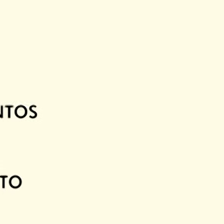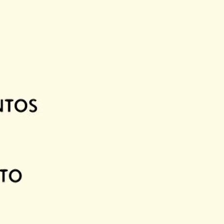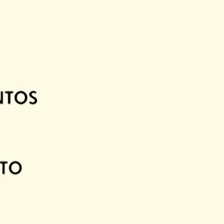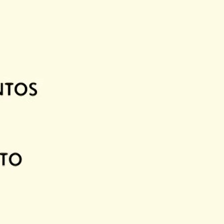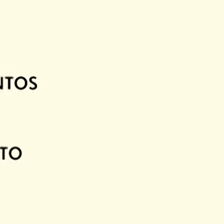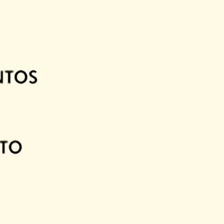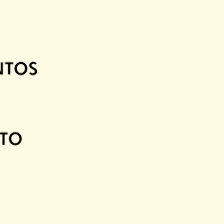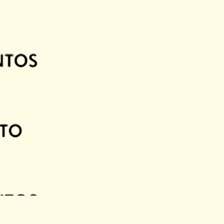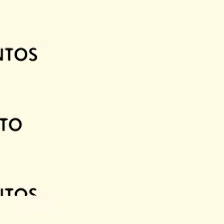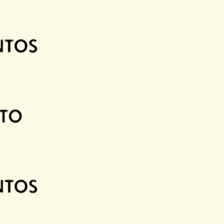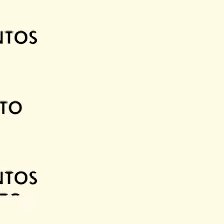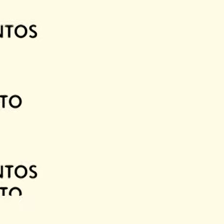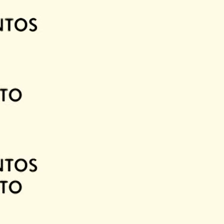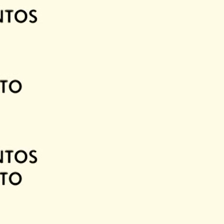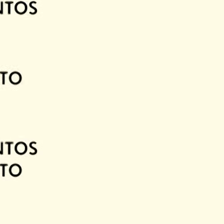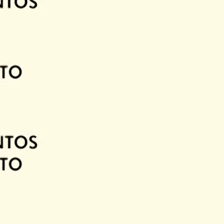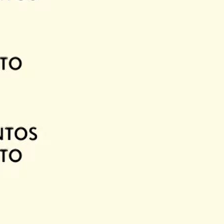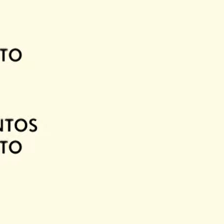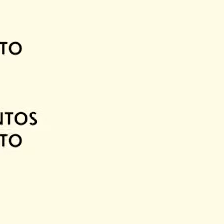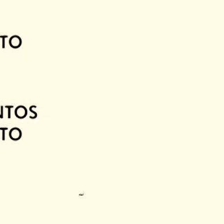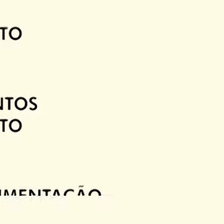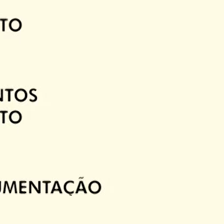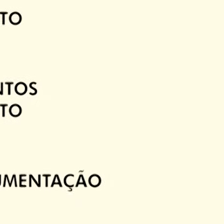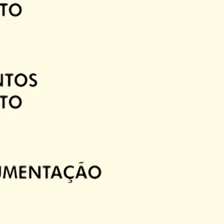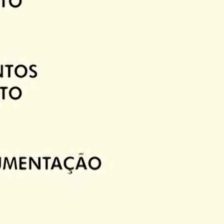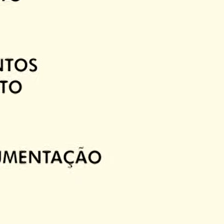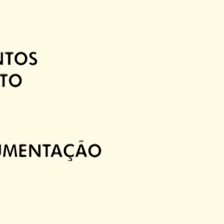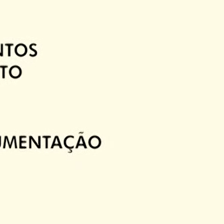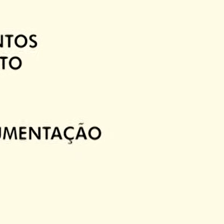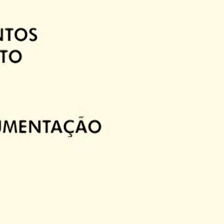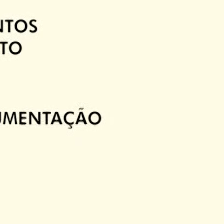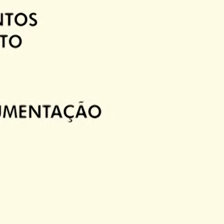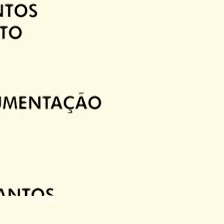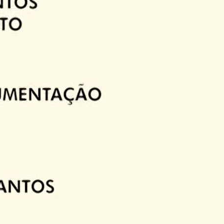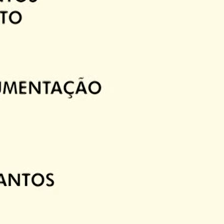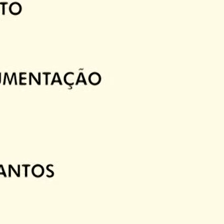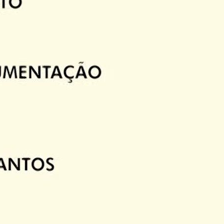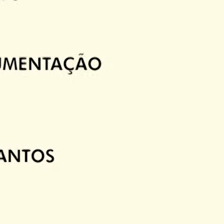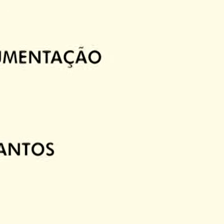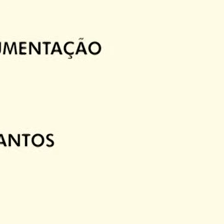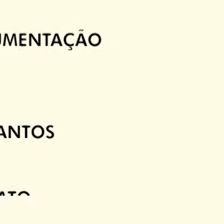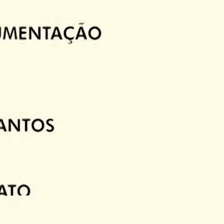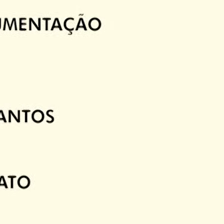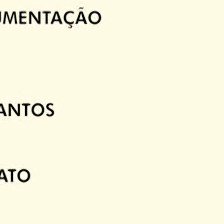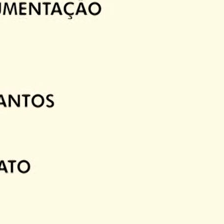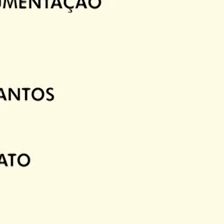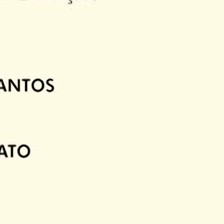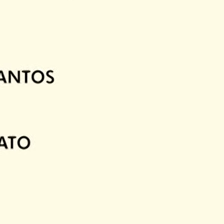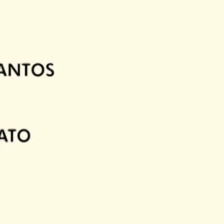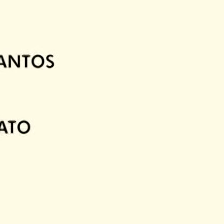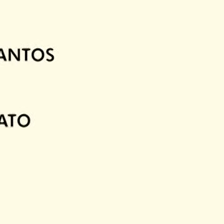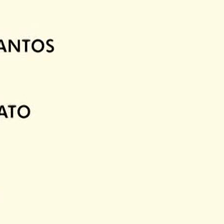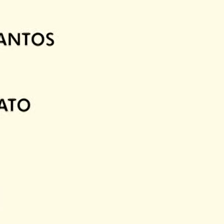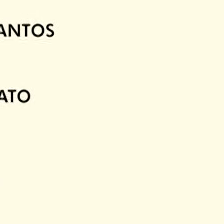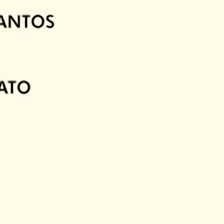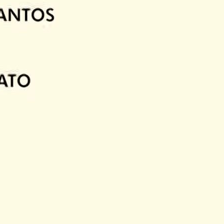A UESC significa para mim futuro. Diversidade. Uma porta aberta de emprego. Em